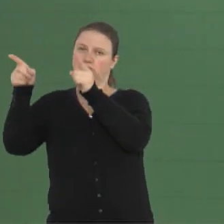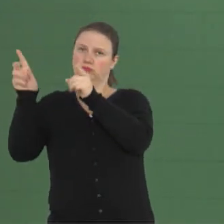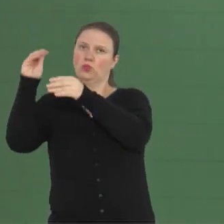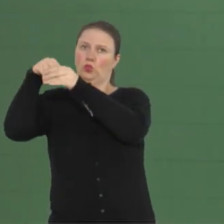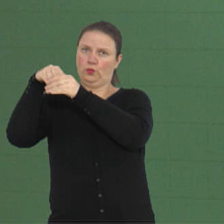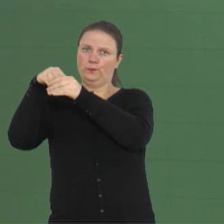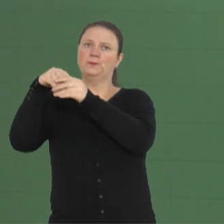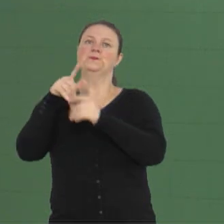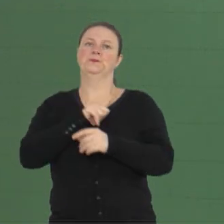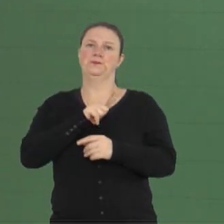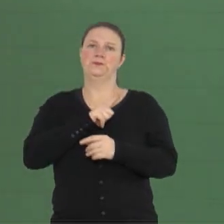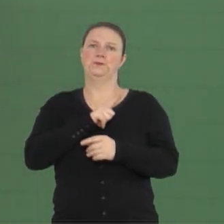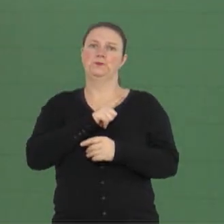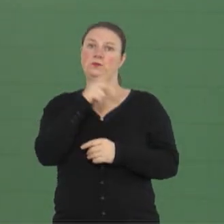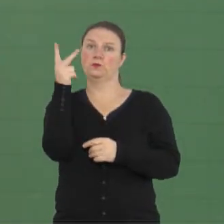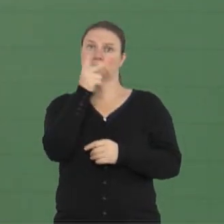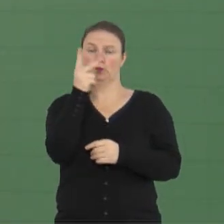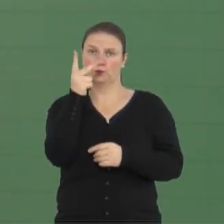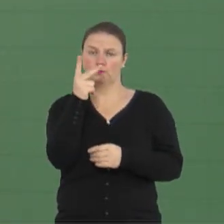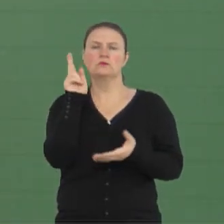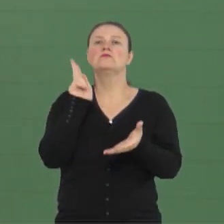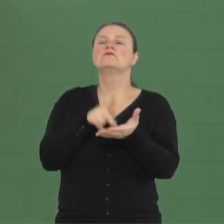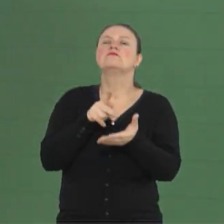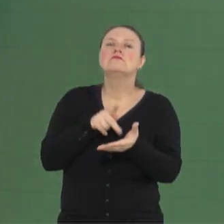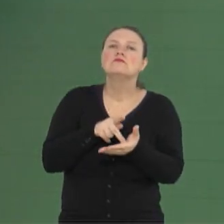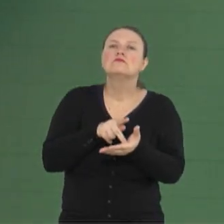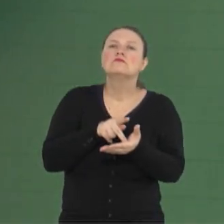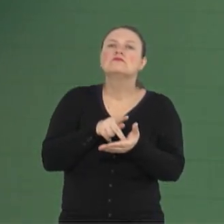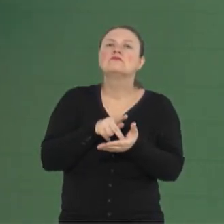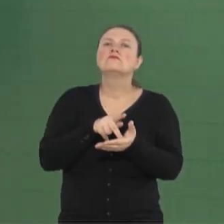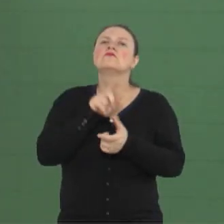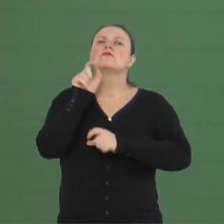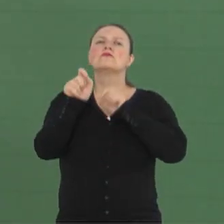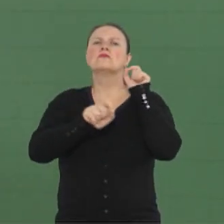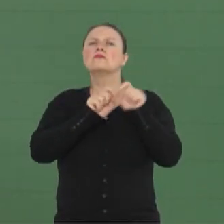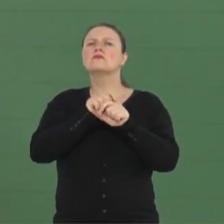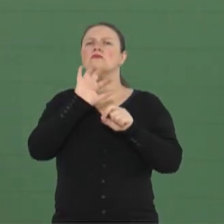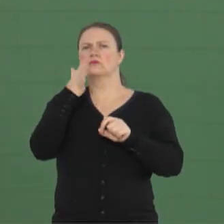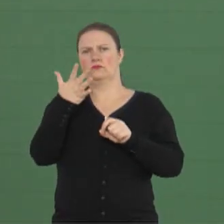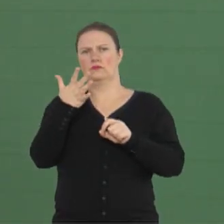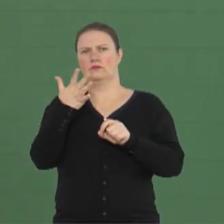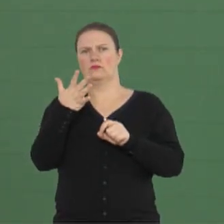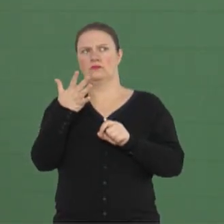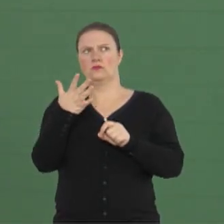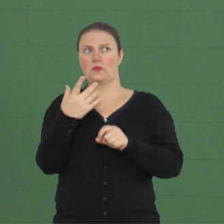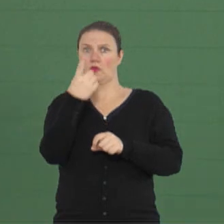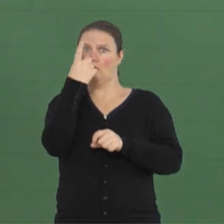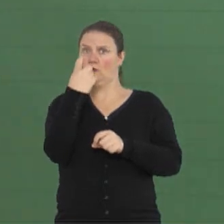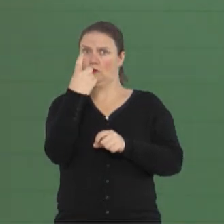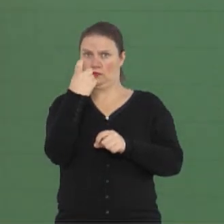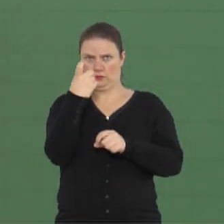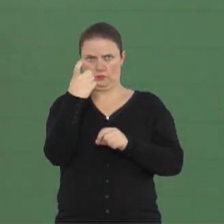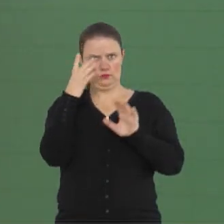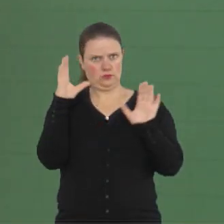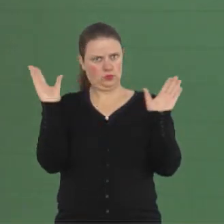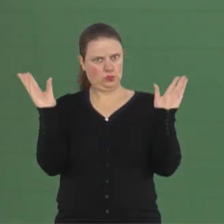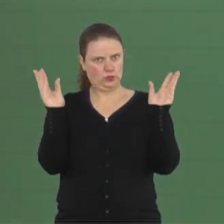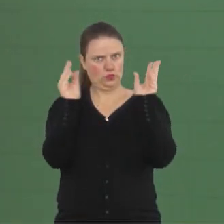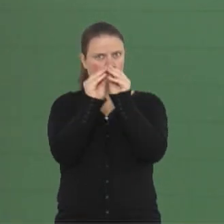outro parênteses. É isso? Na verdade, essa expressão aqui é uma única expressão. E